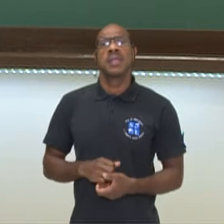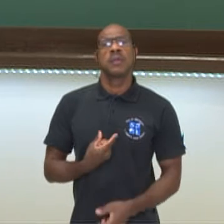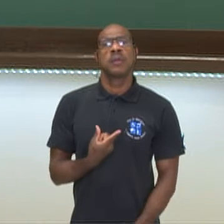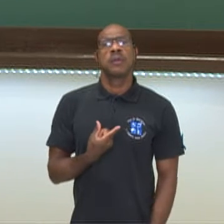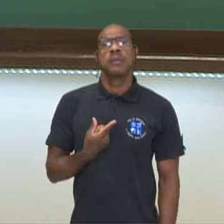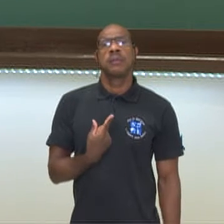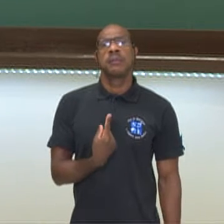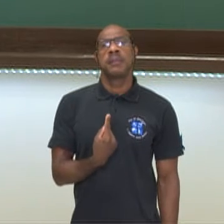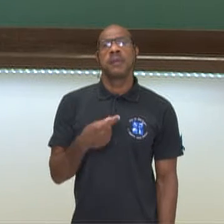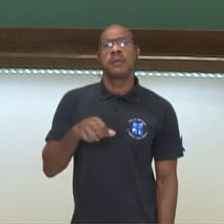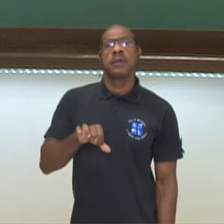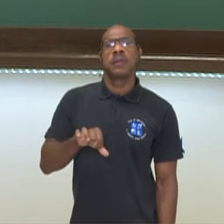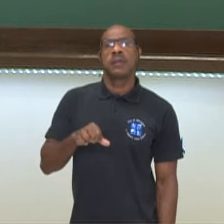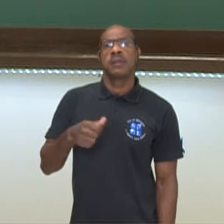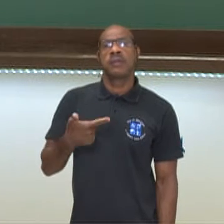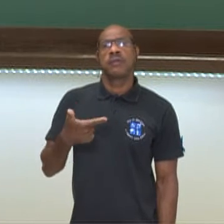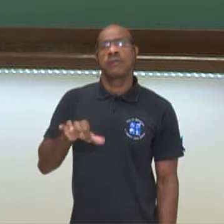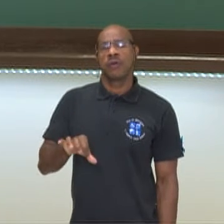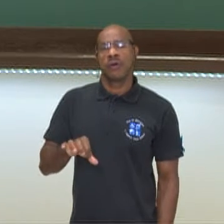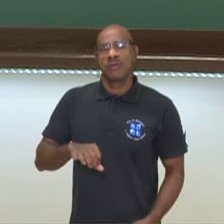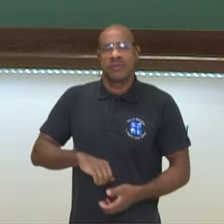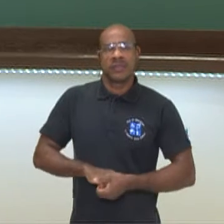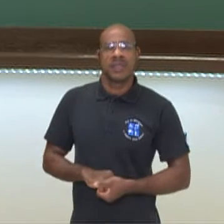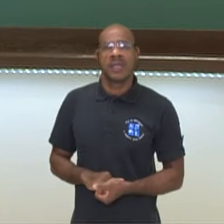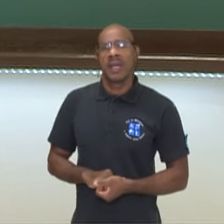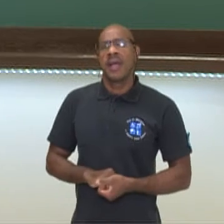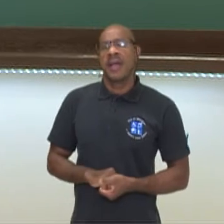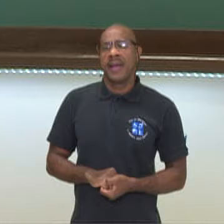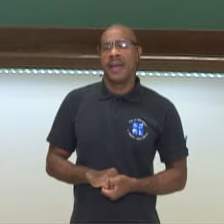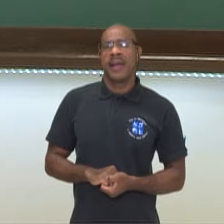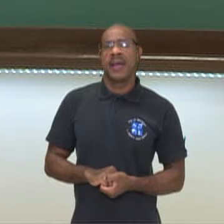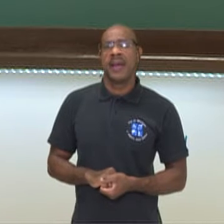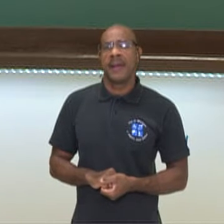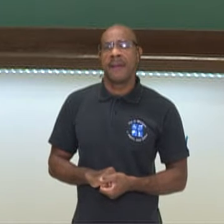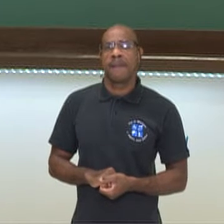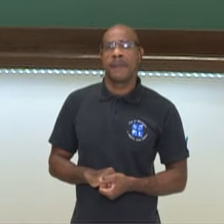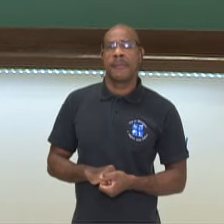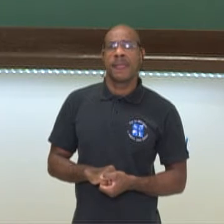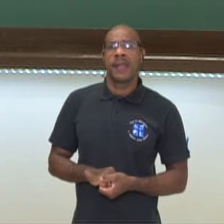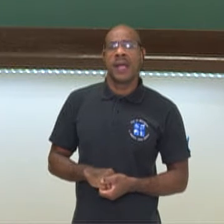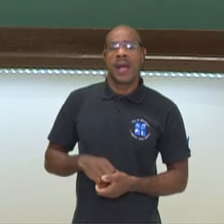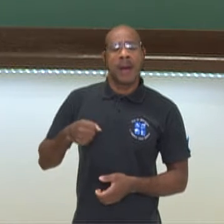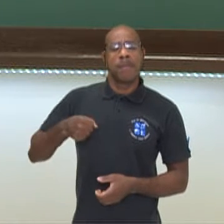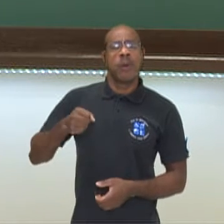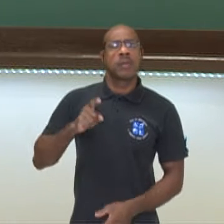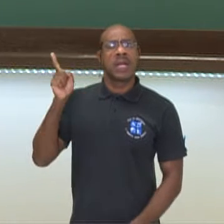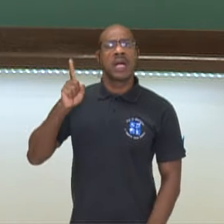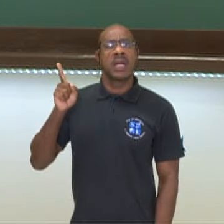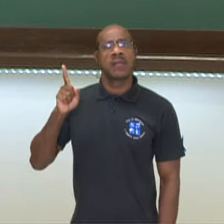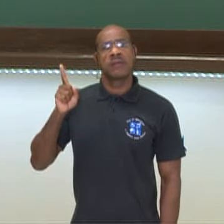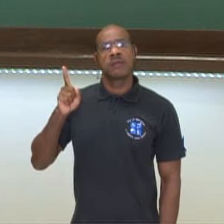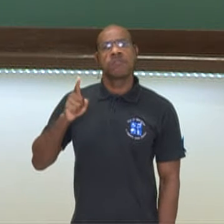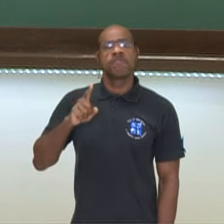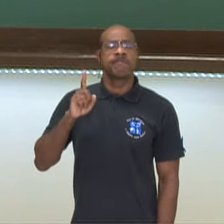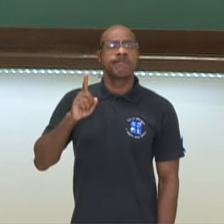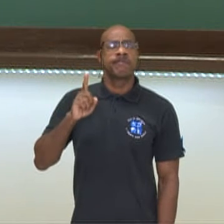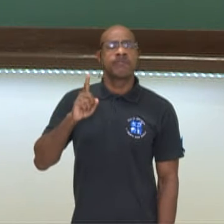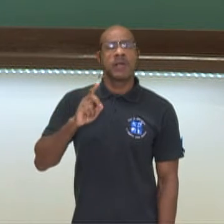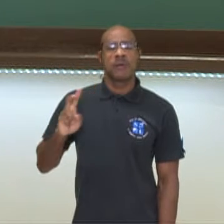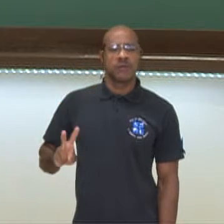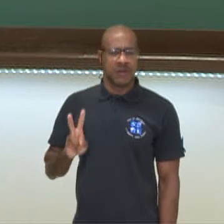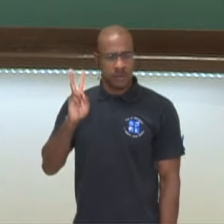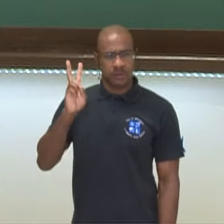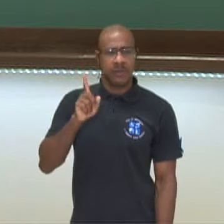em 1929, quebra da bolsa e uma dificuldade imensa, né? Não só nos Estados Unidos, mas também